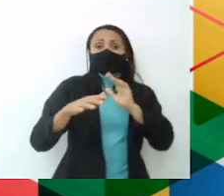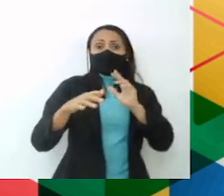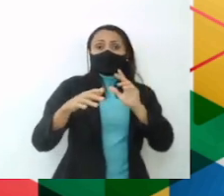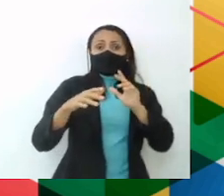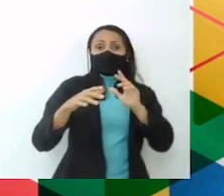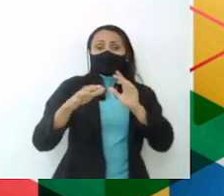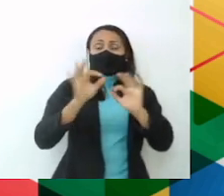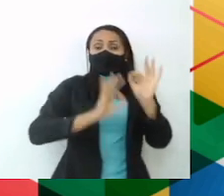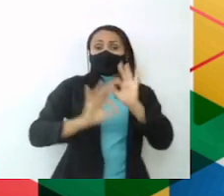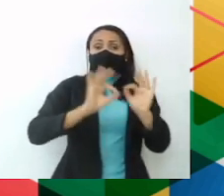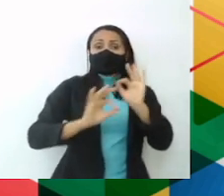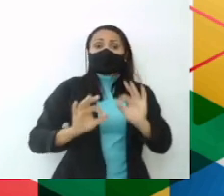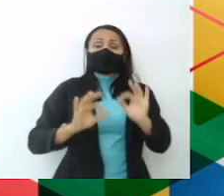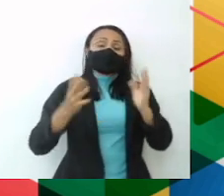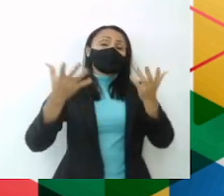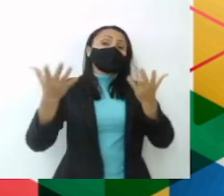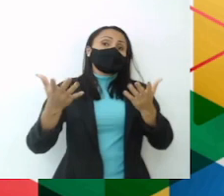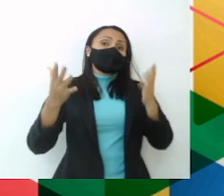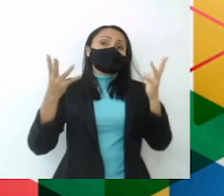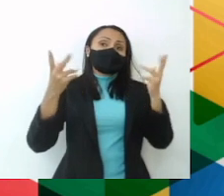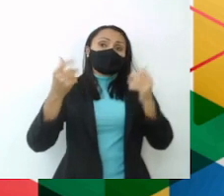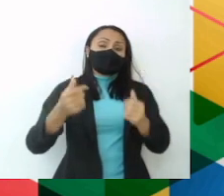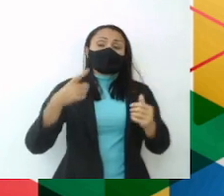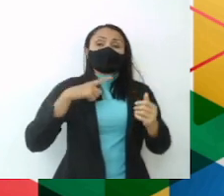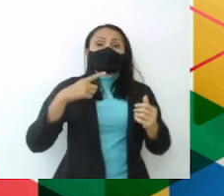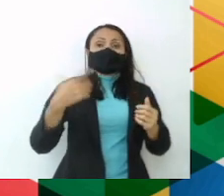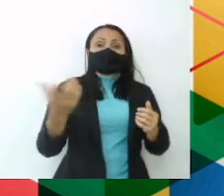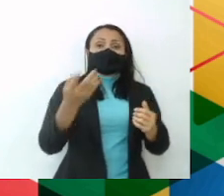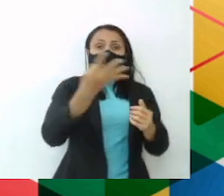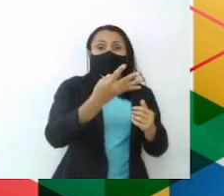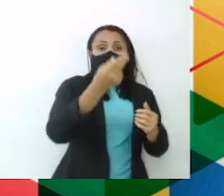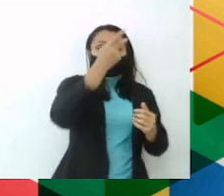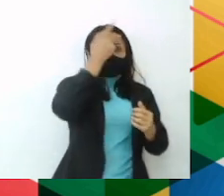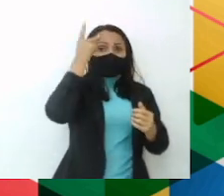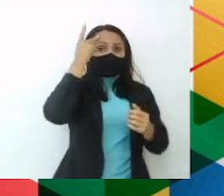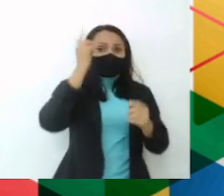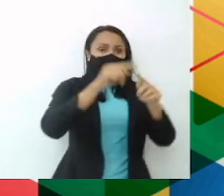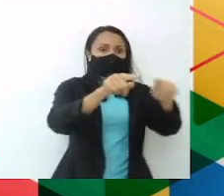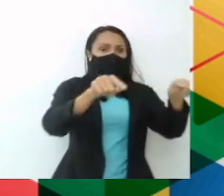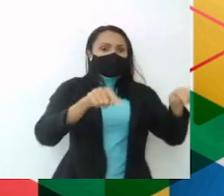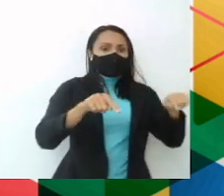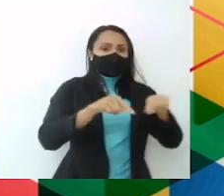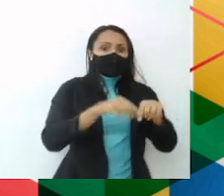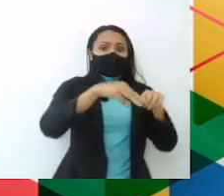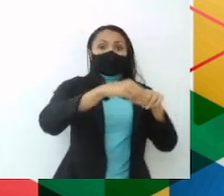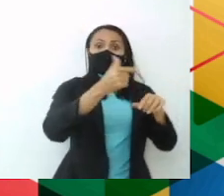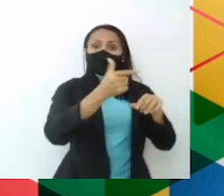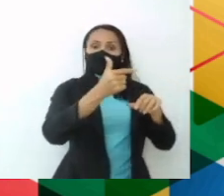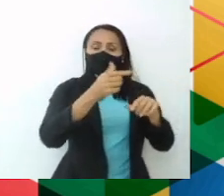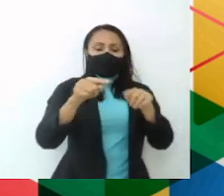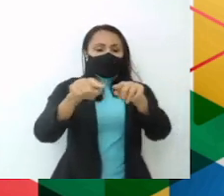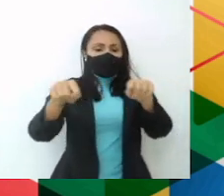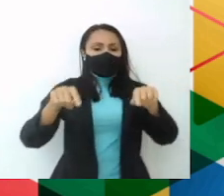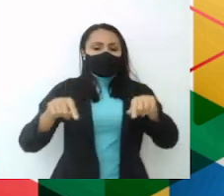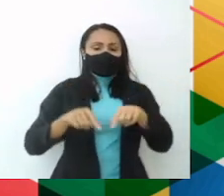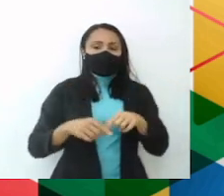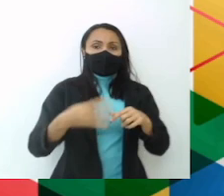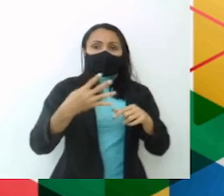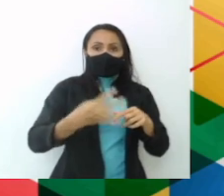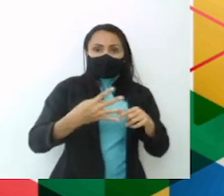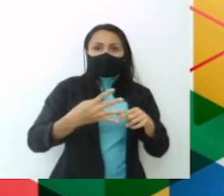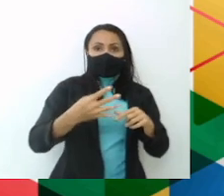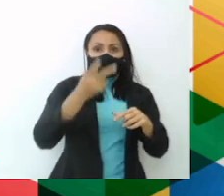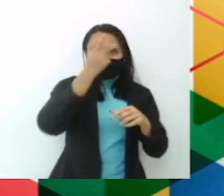de 4 pessoas para cada metro quadrado. Então, 4 pessoas devem ocupar uma